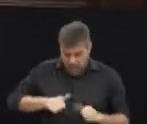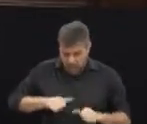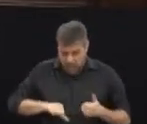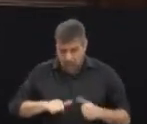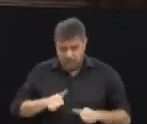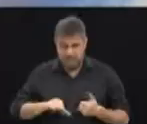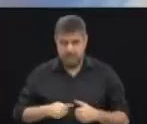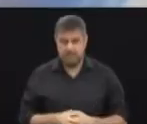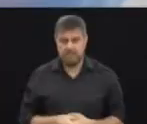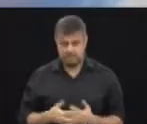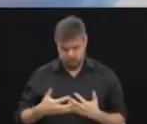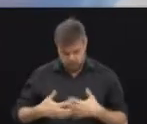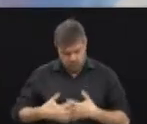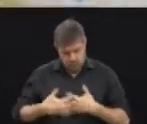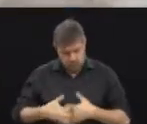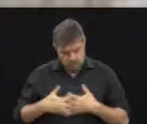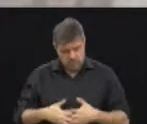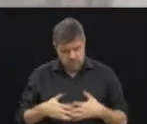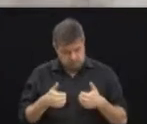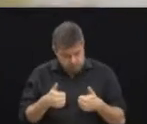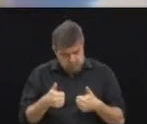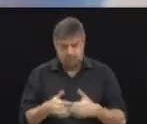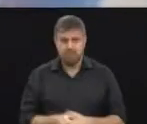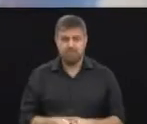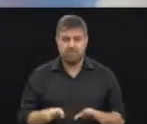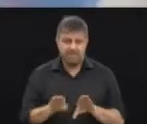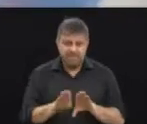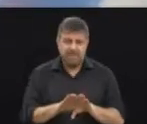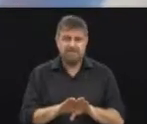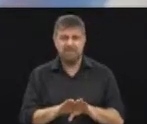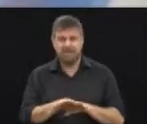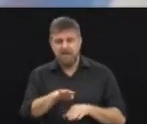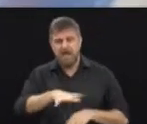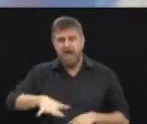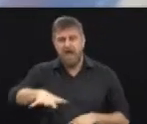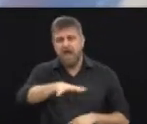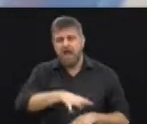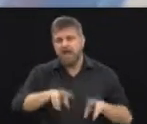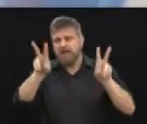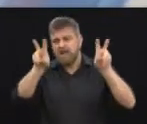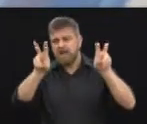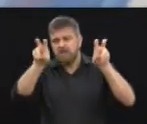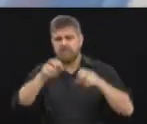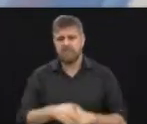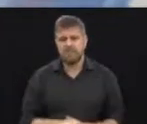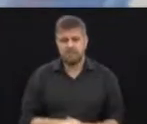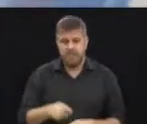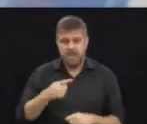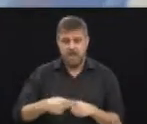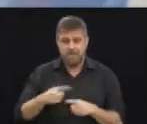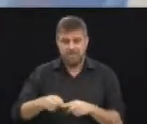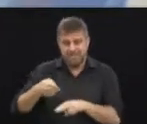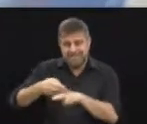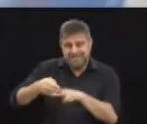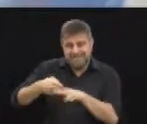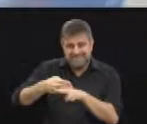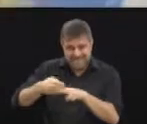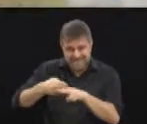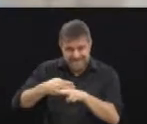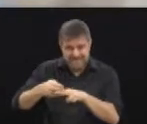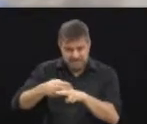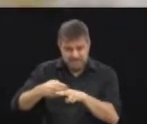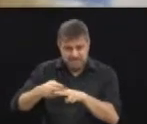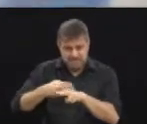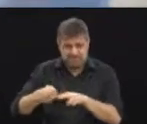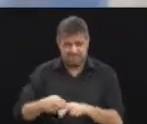avalia totalmente a parte funcional da bexiga. Então, e a parte também das disfunções